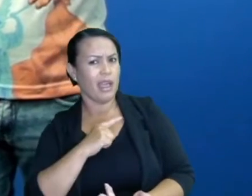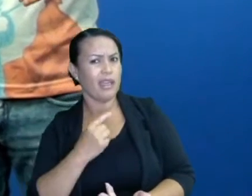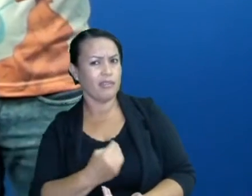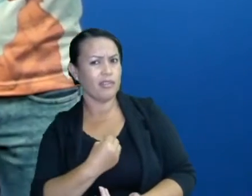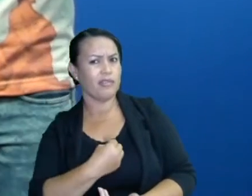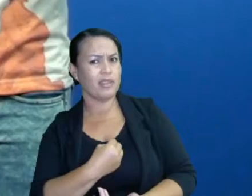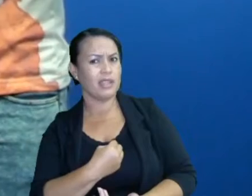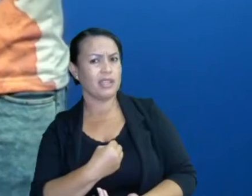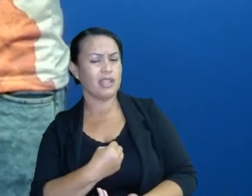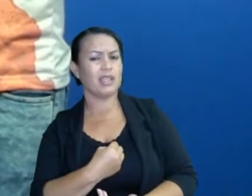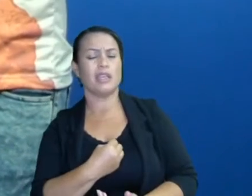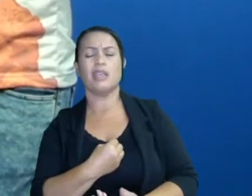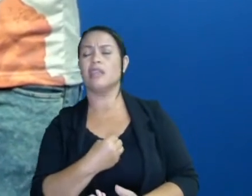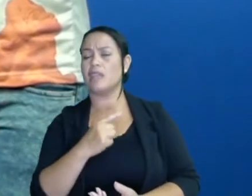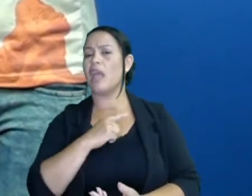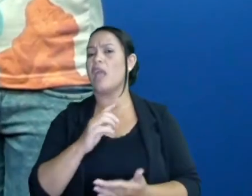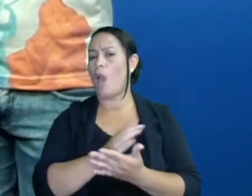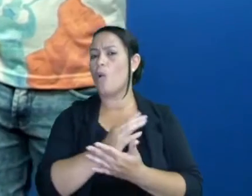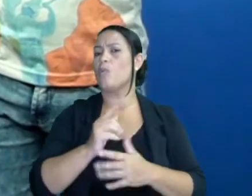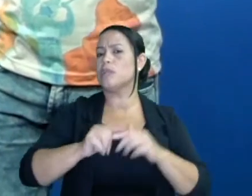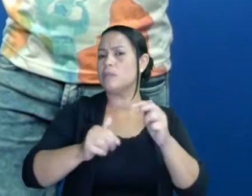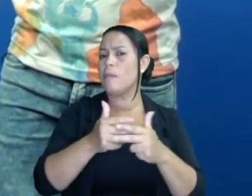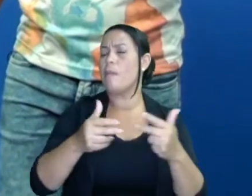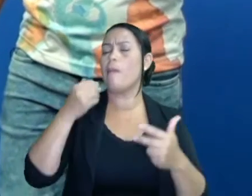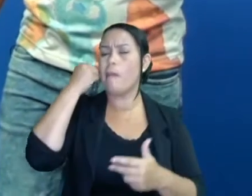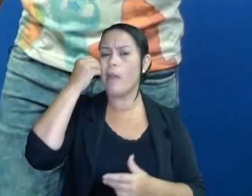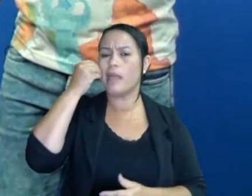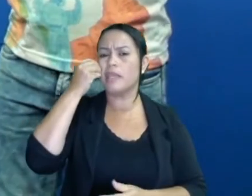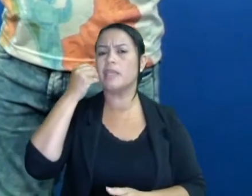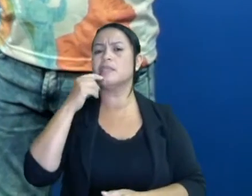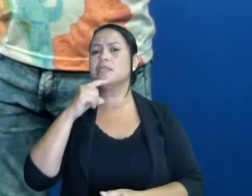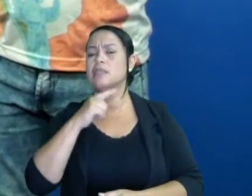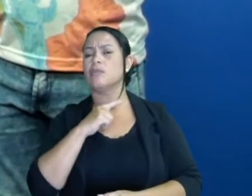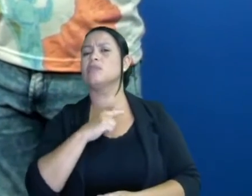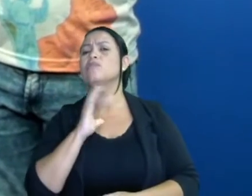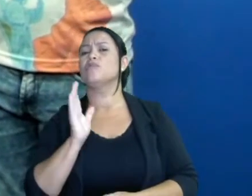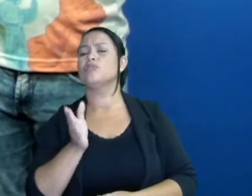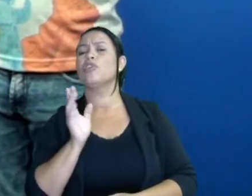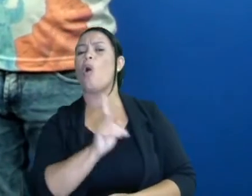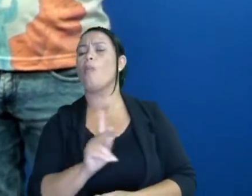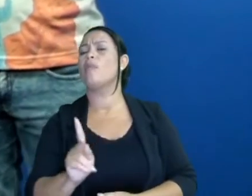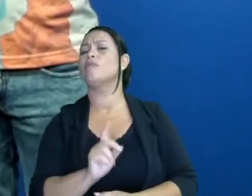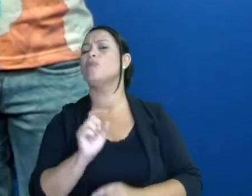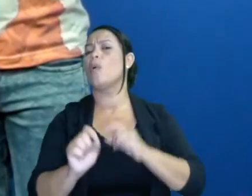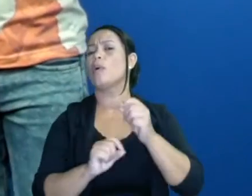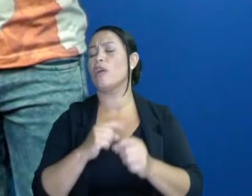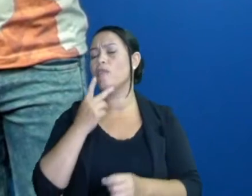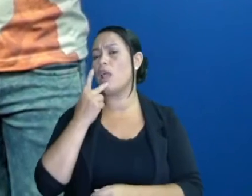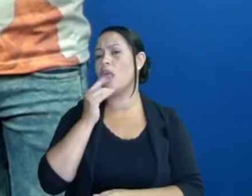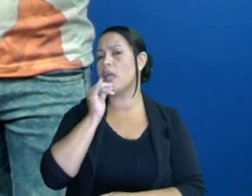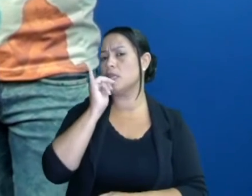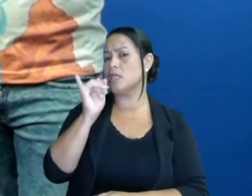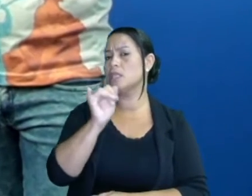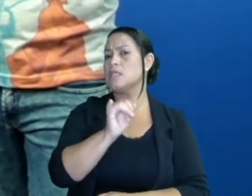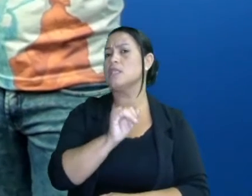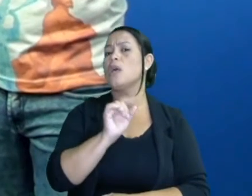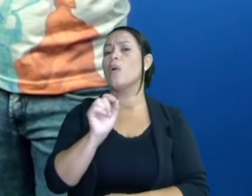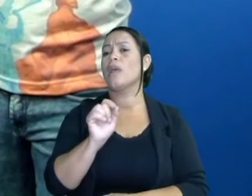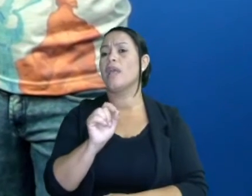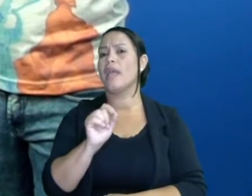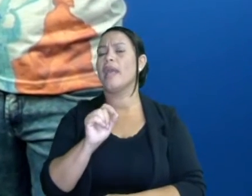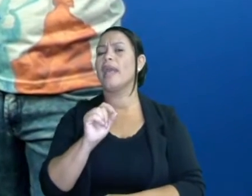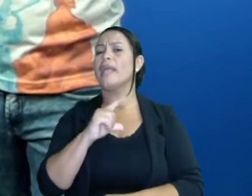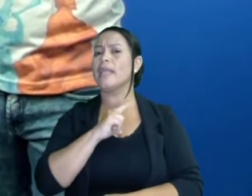existem. Uma das grandes experiências como professor que eu tive foi quando falei para uma estudante que existiam